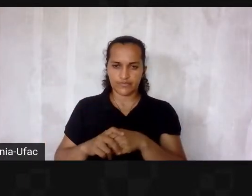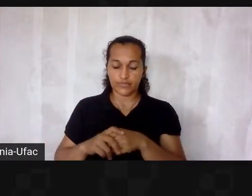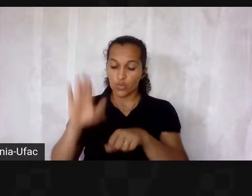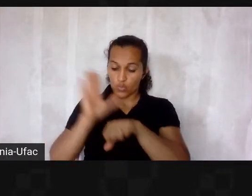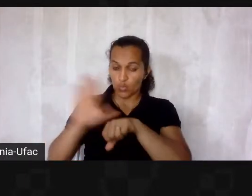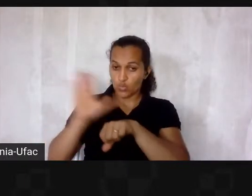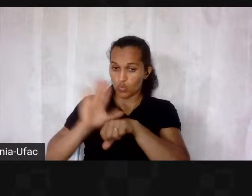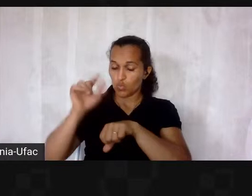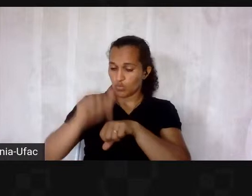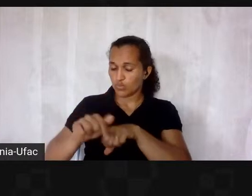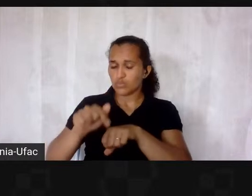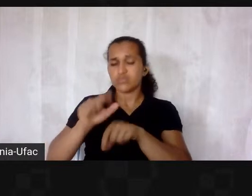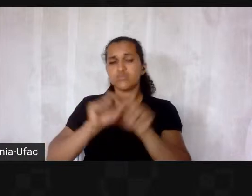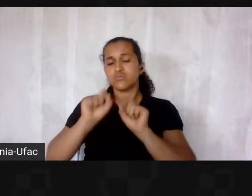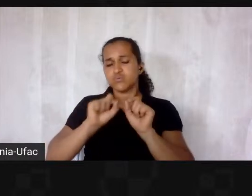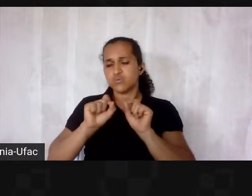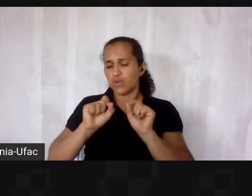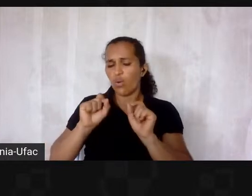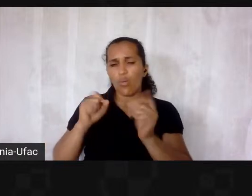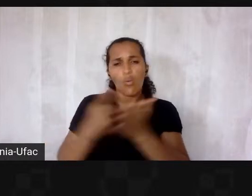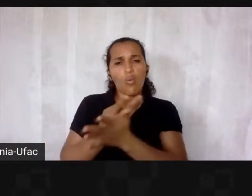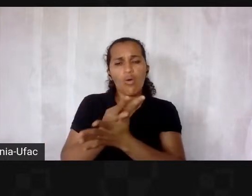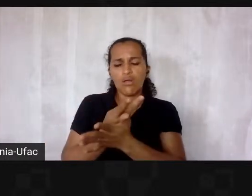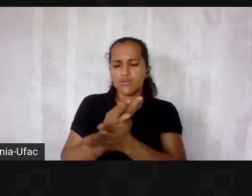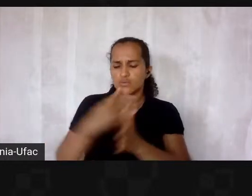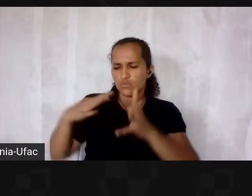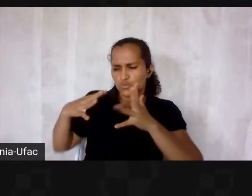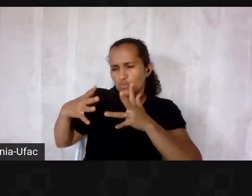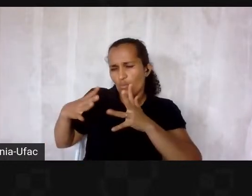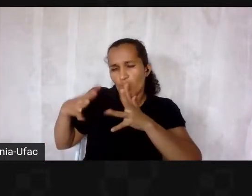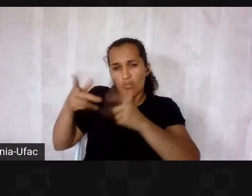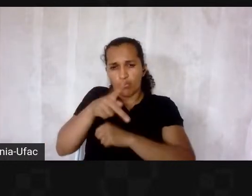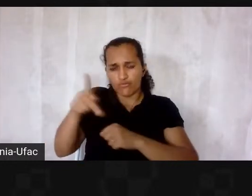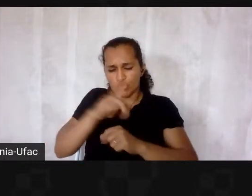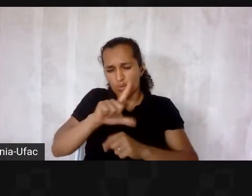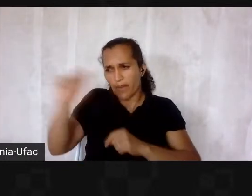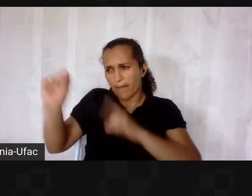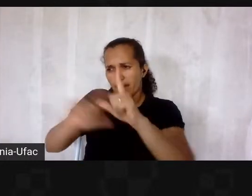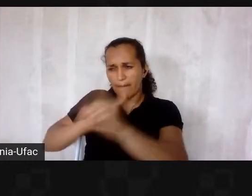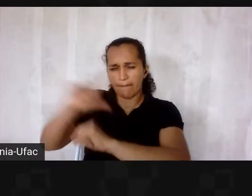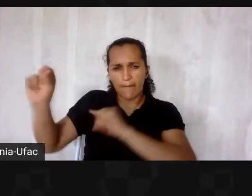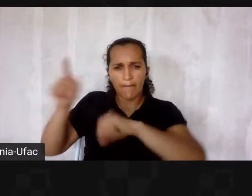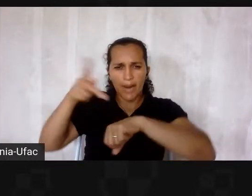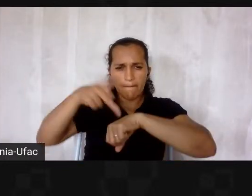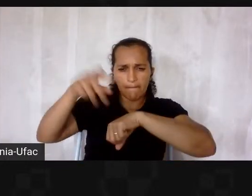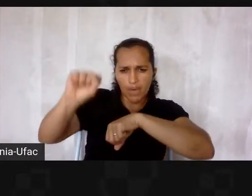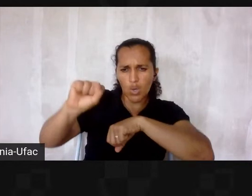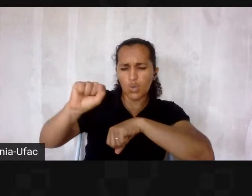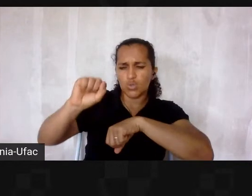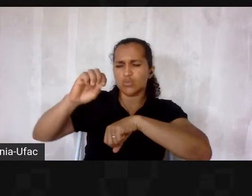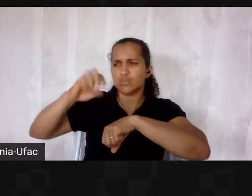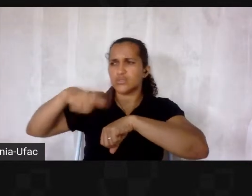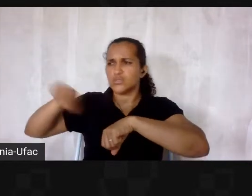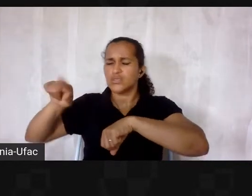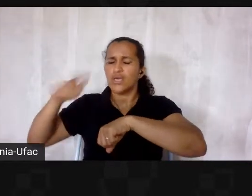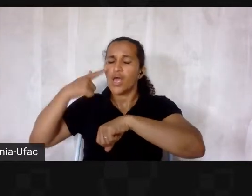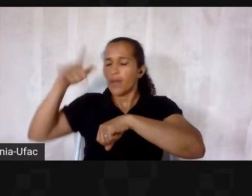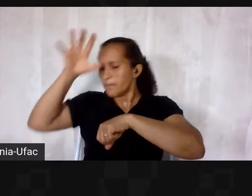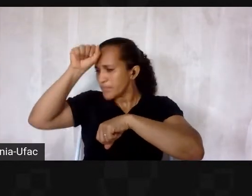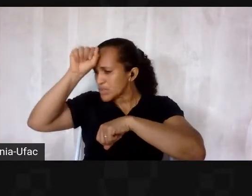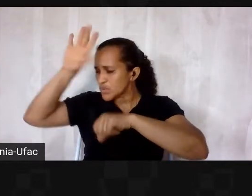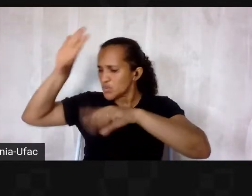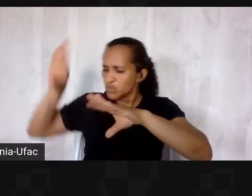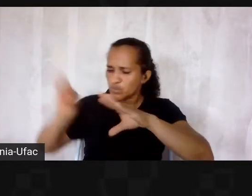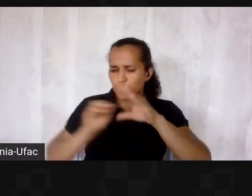esse momento de saída, os professores saindo para a pós-graduação, se qualificando, trazendo o que era para eles, naquele momento,